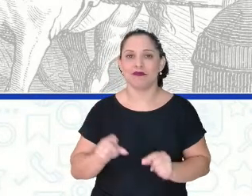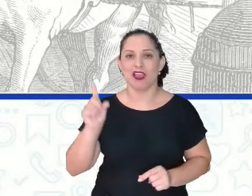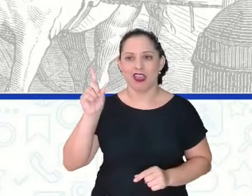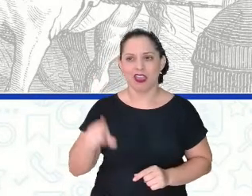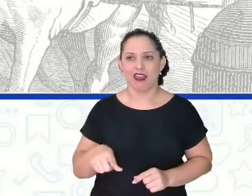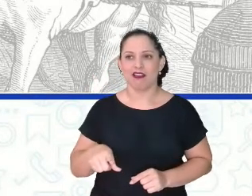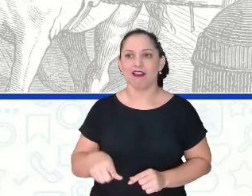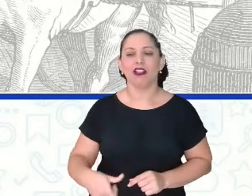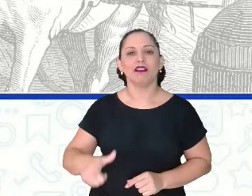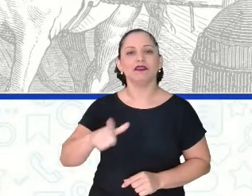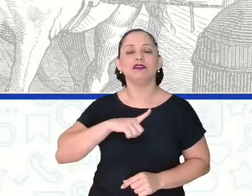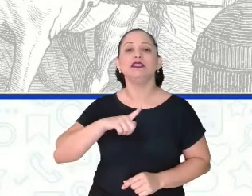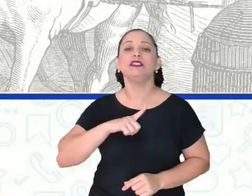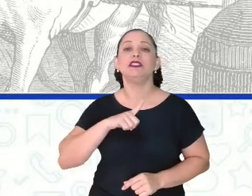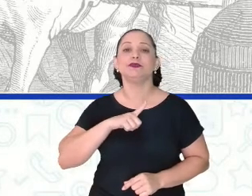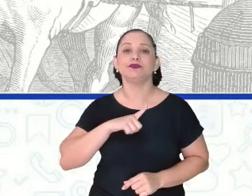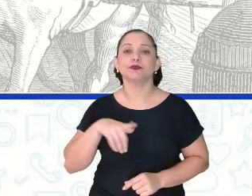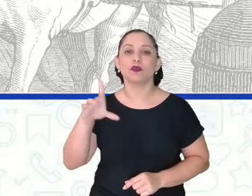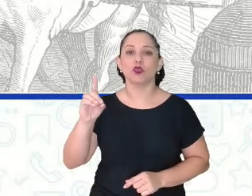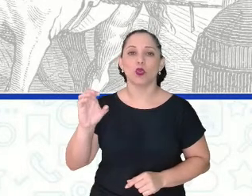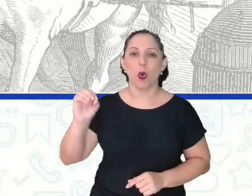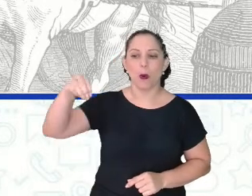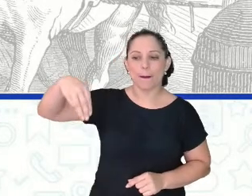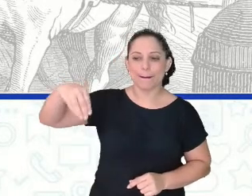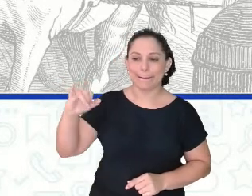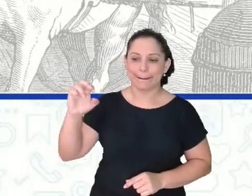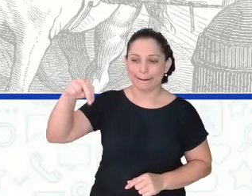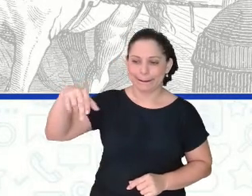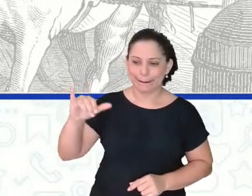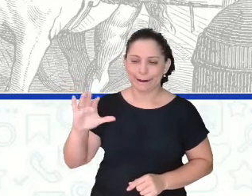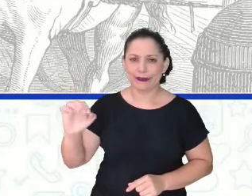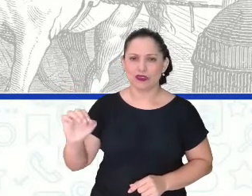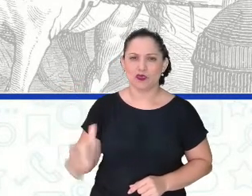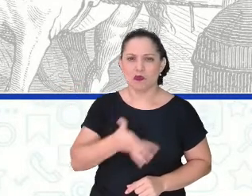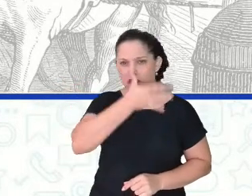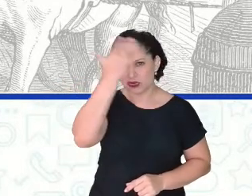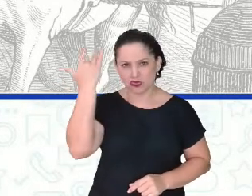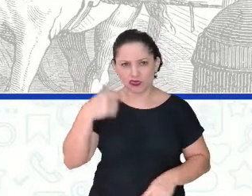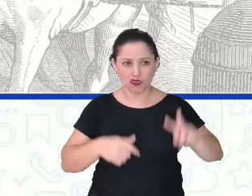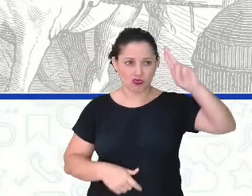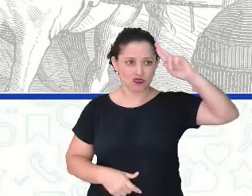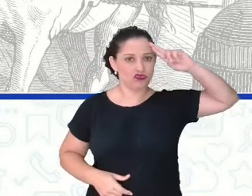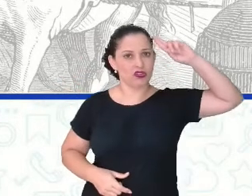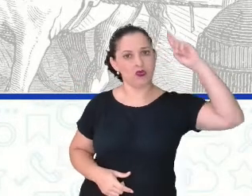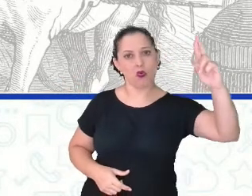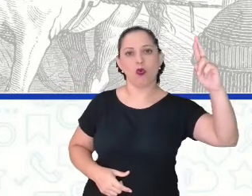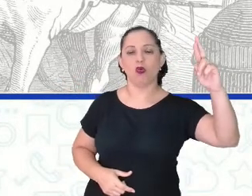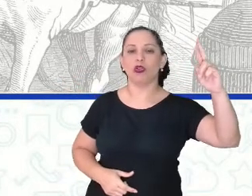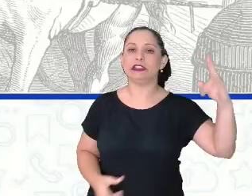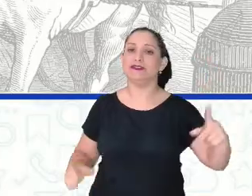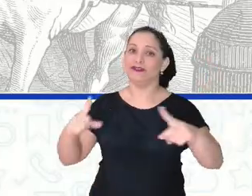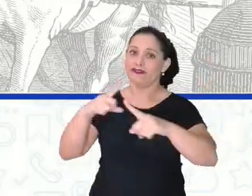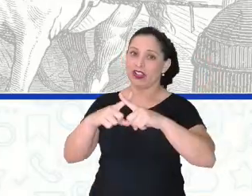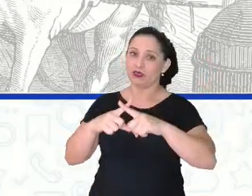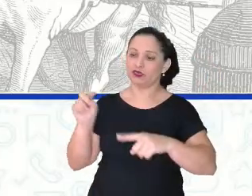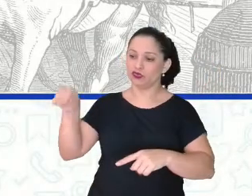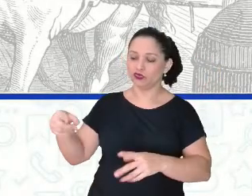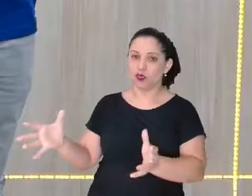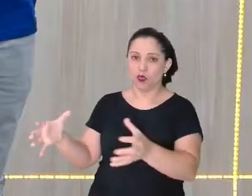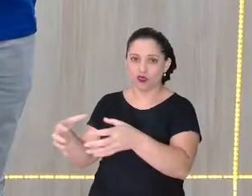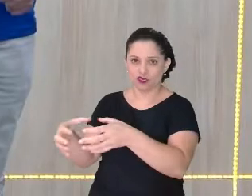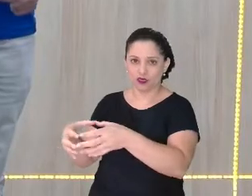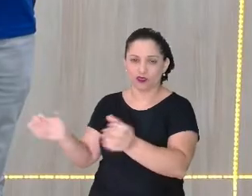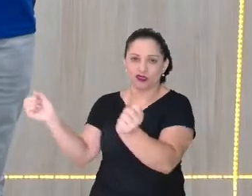sujeição, certo? Entre senhores versus os escravos. Então, era uma situação de